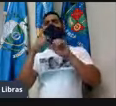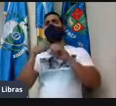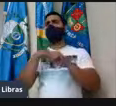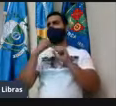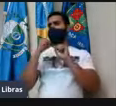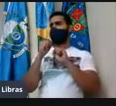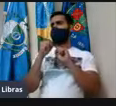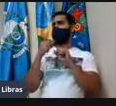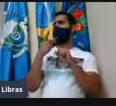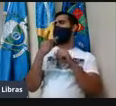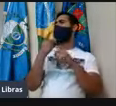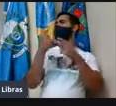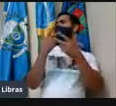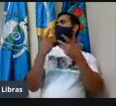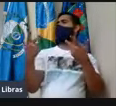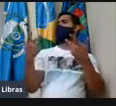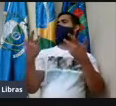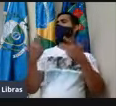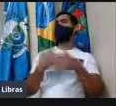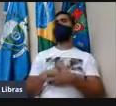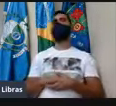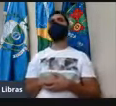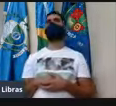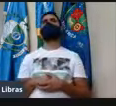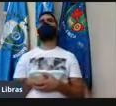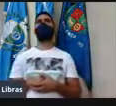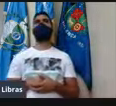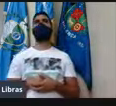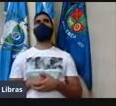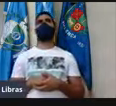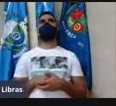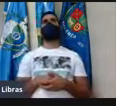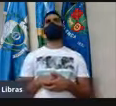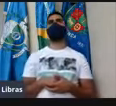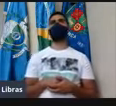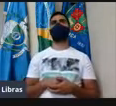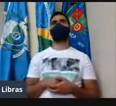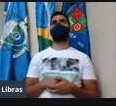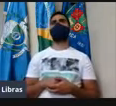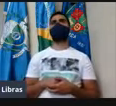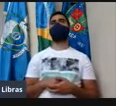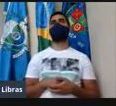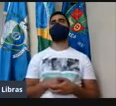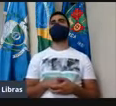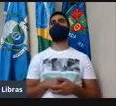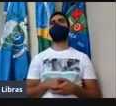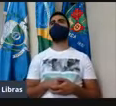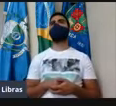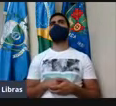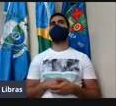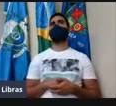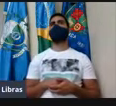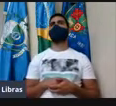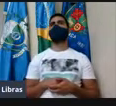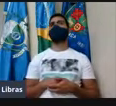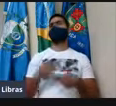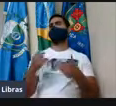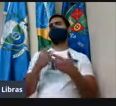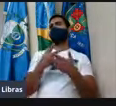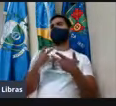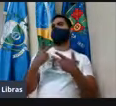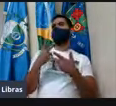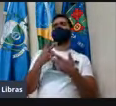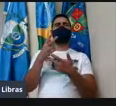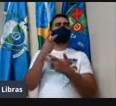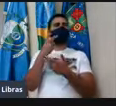poderia citar situações que não me caberia. Seria um constrangimento